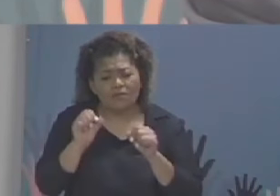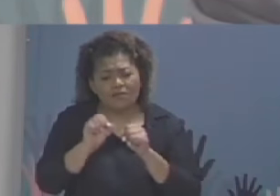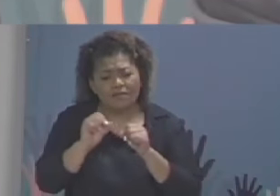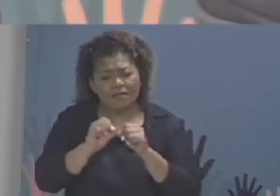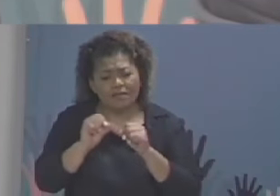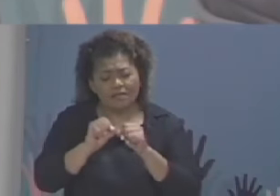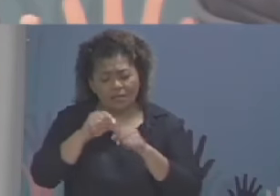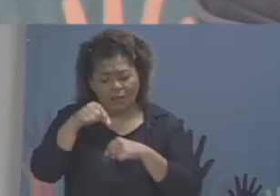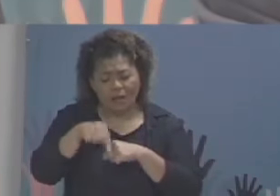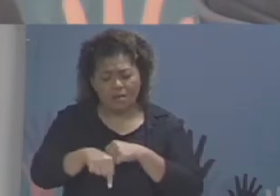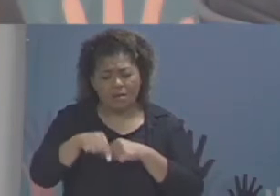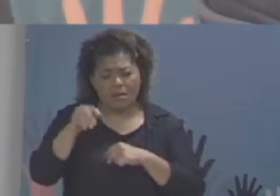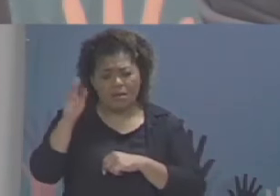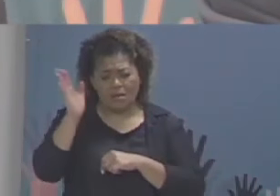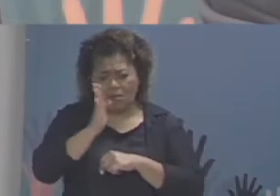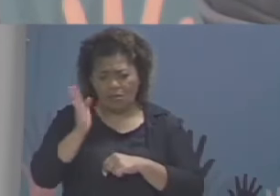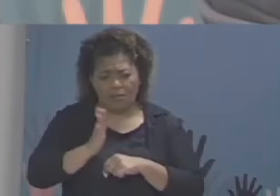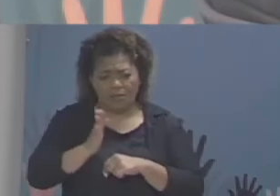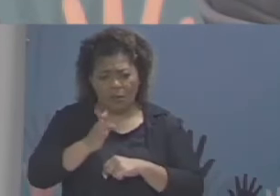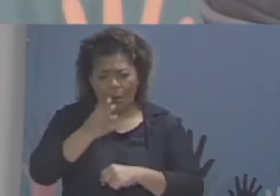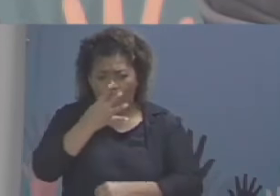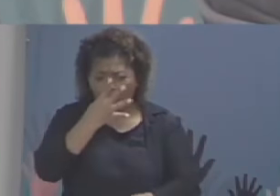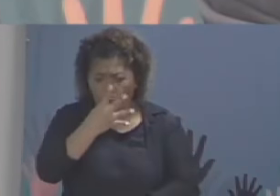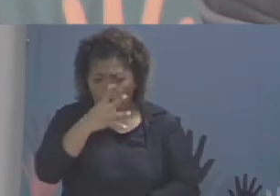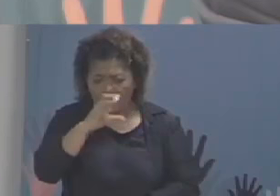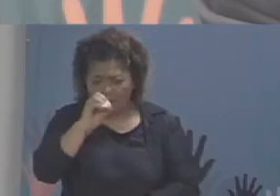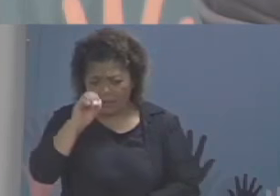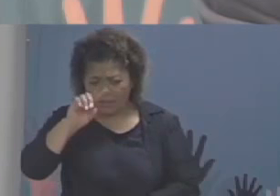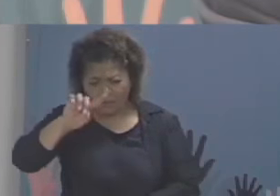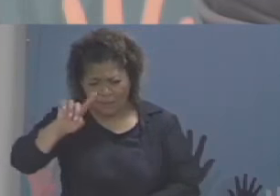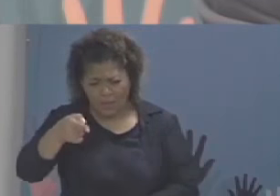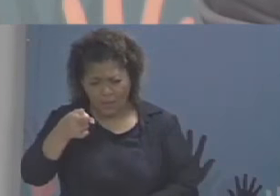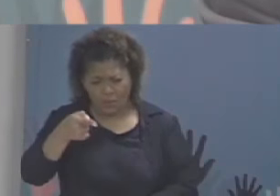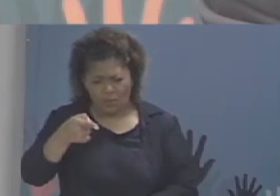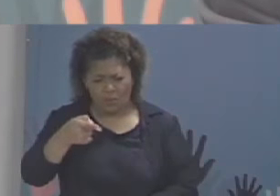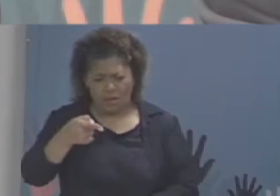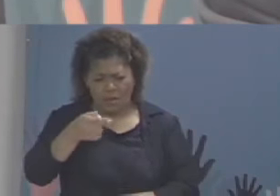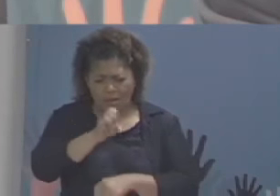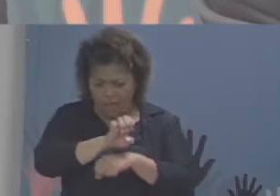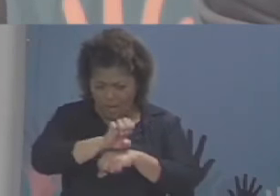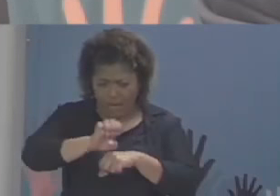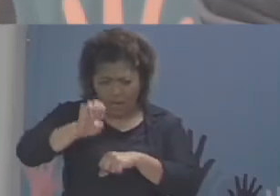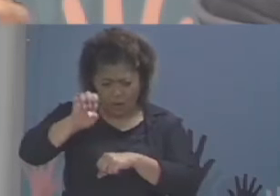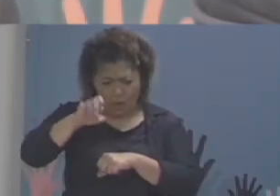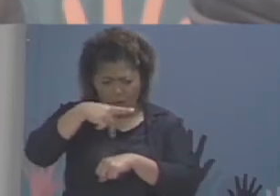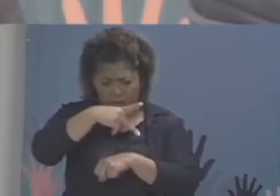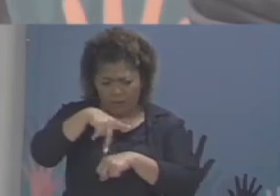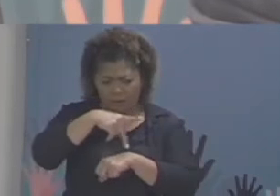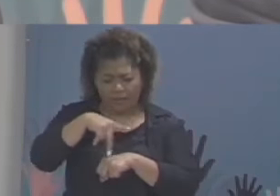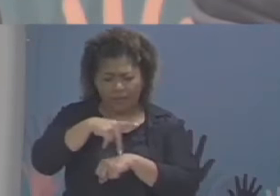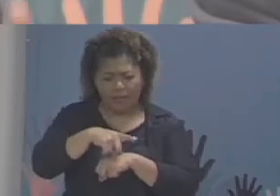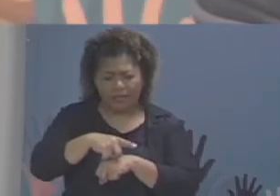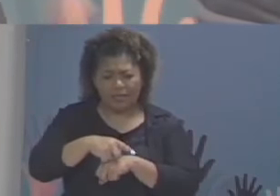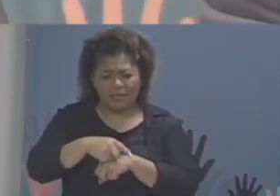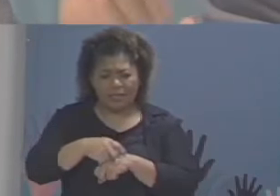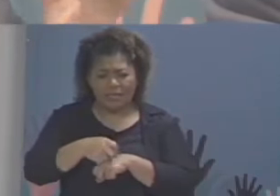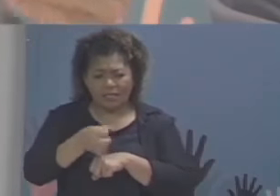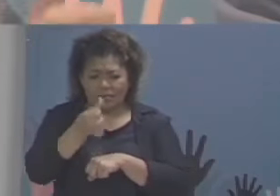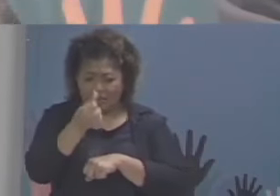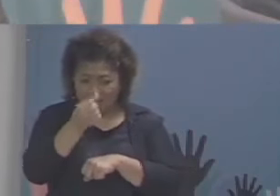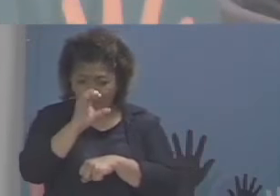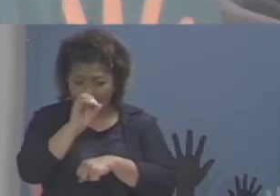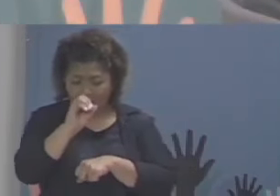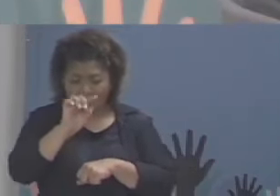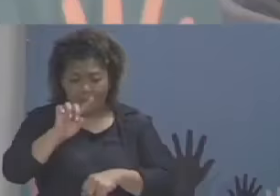porque no Brasil nós seremos 400 mil profissionais, a Europa hoje são 360 mil. Então, nós já estamos fazendo isso, por isso que nós